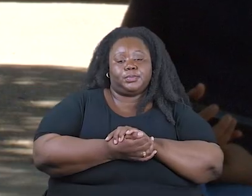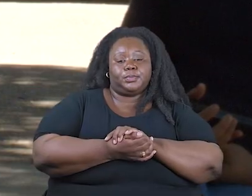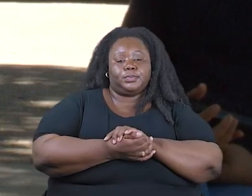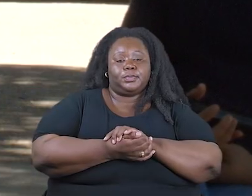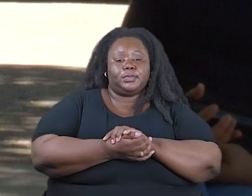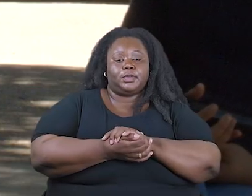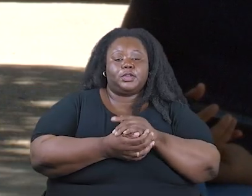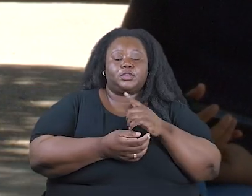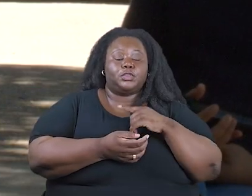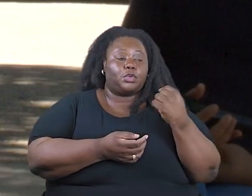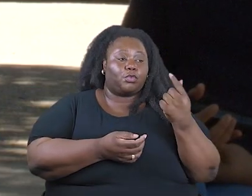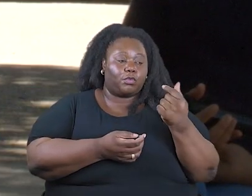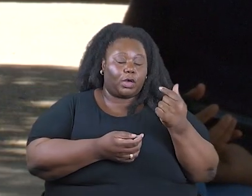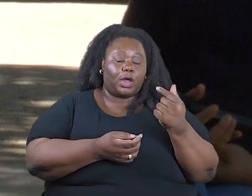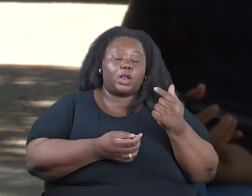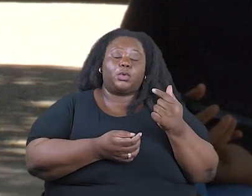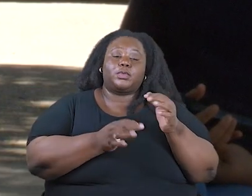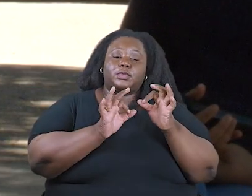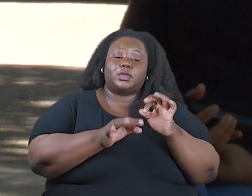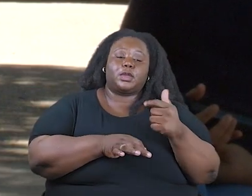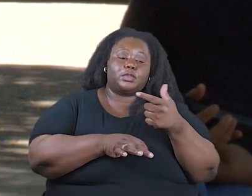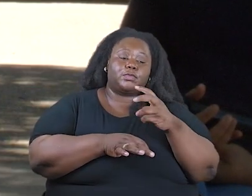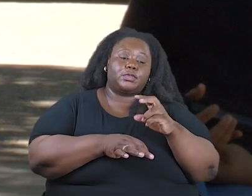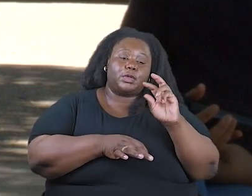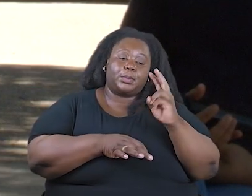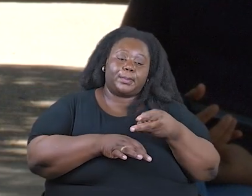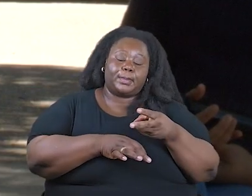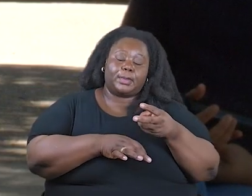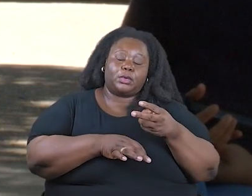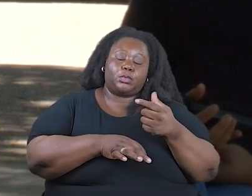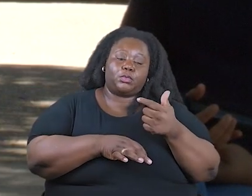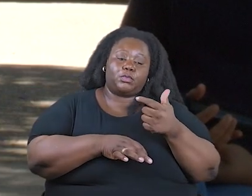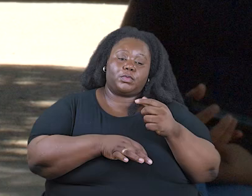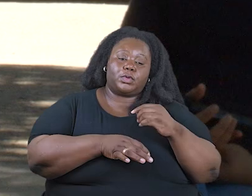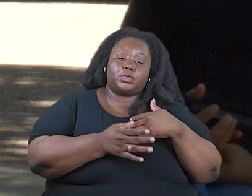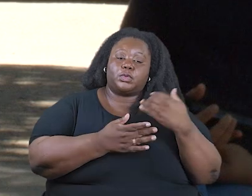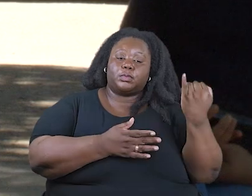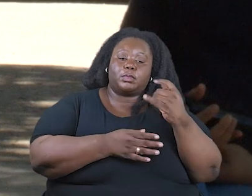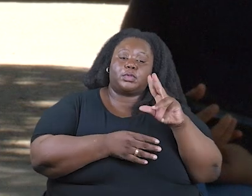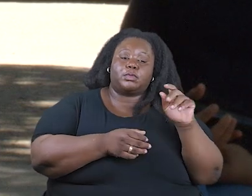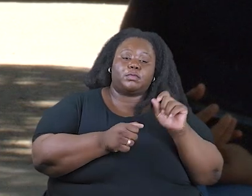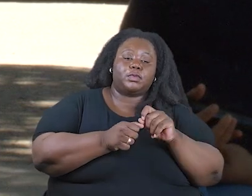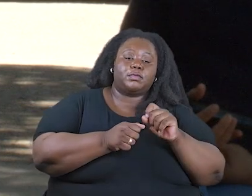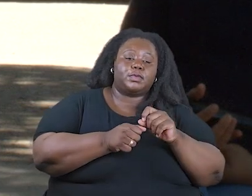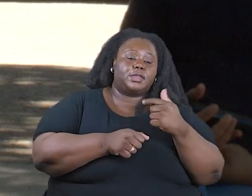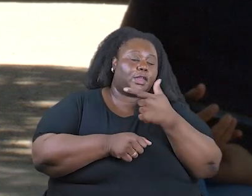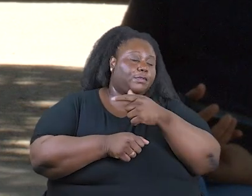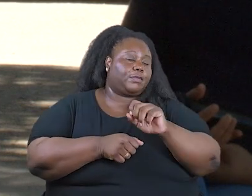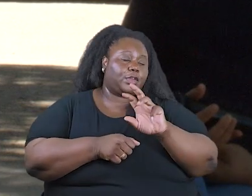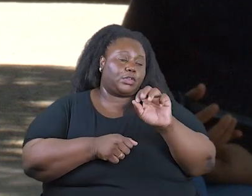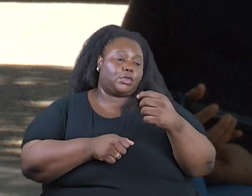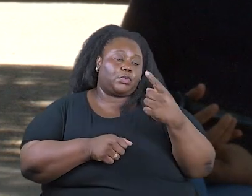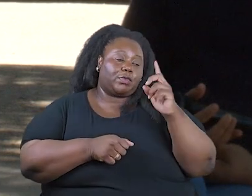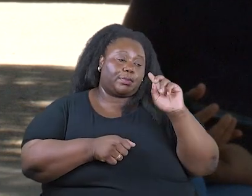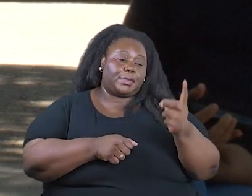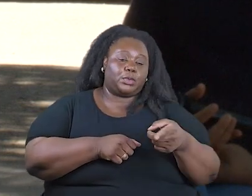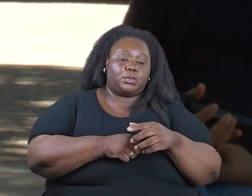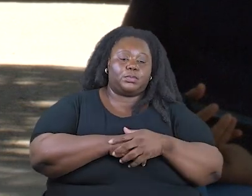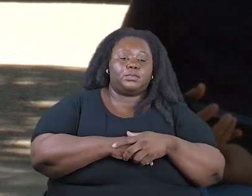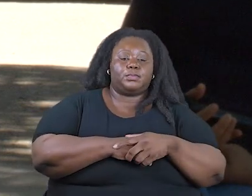E era um valor assim fixo, R$25 mil, não importa se você vai fazer 20 ou se vai fazer